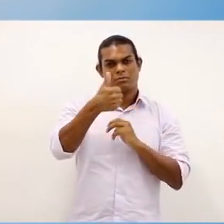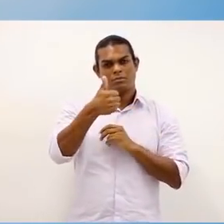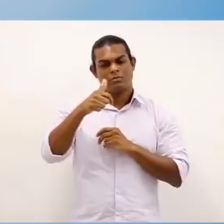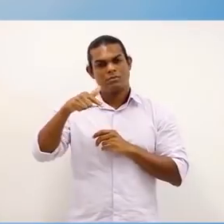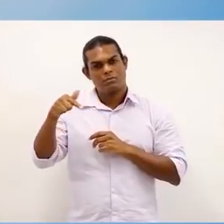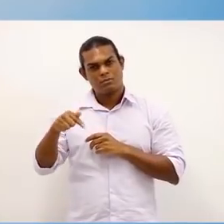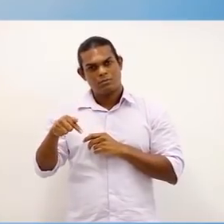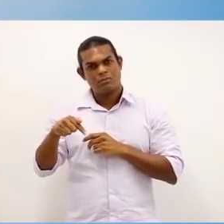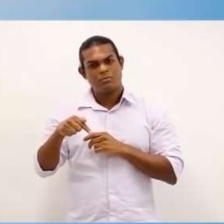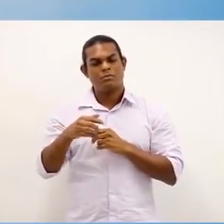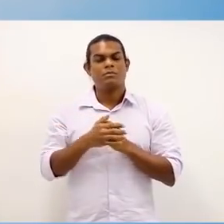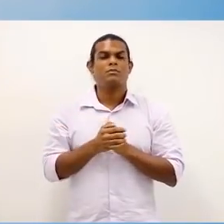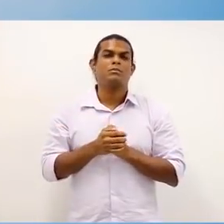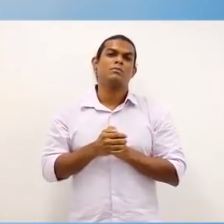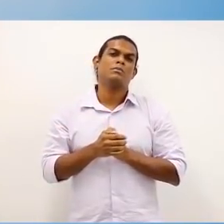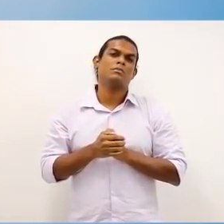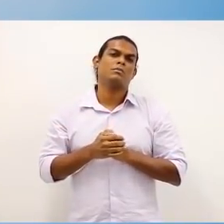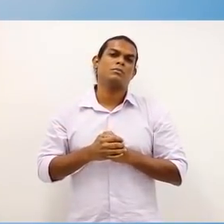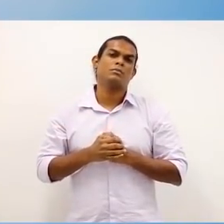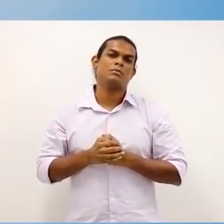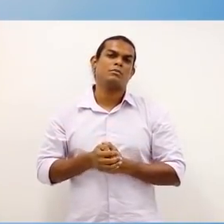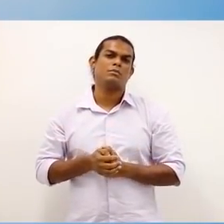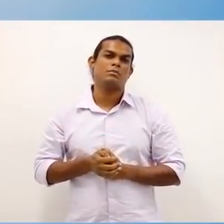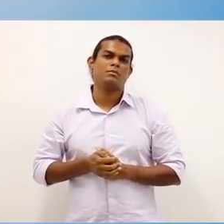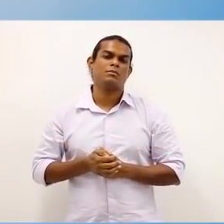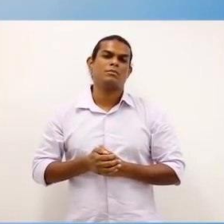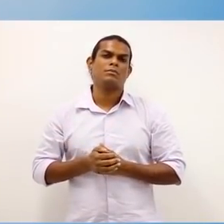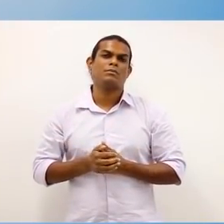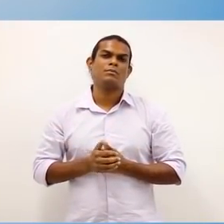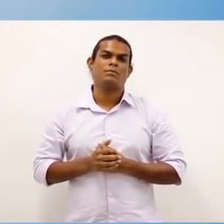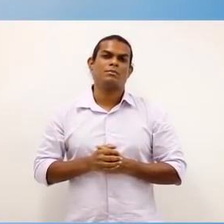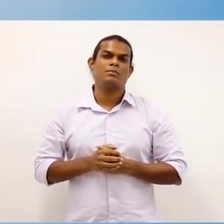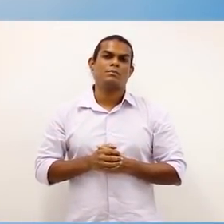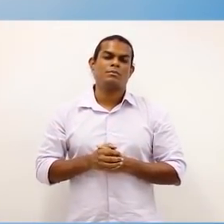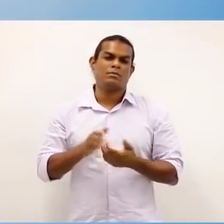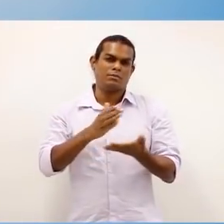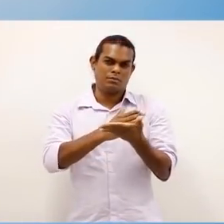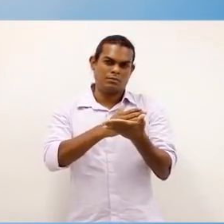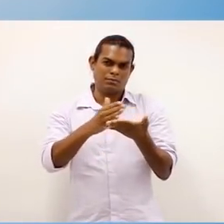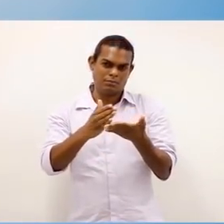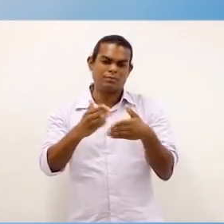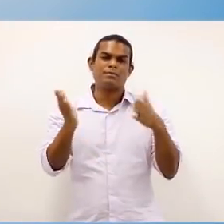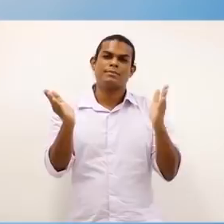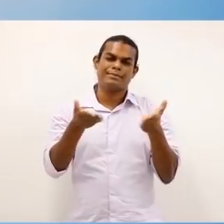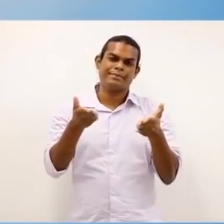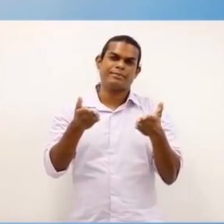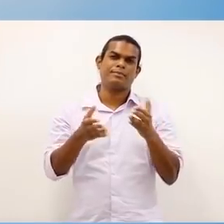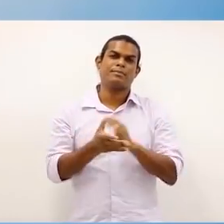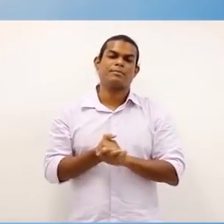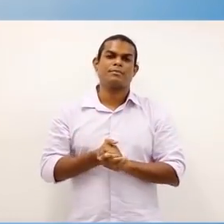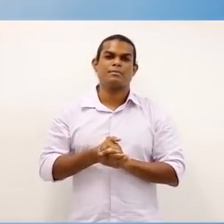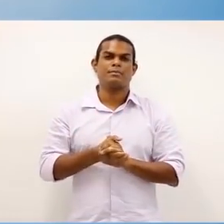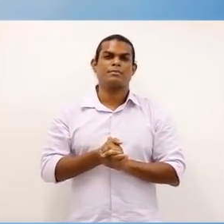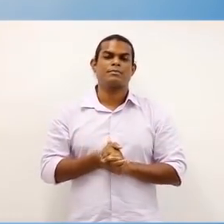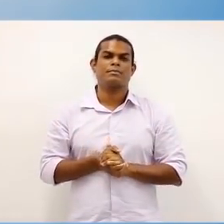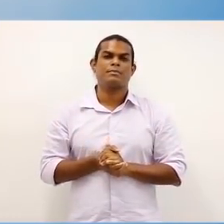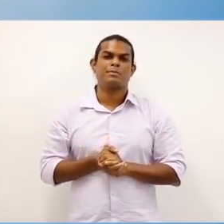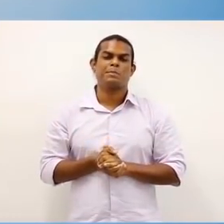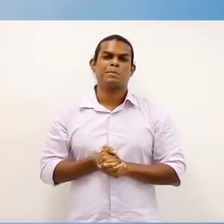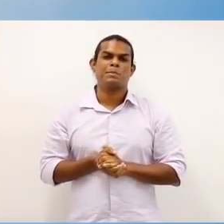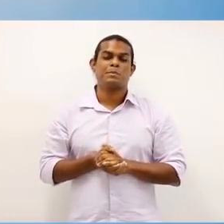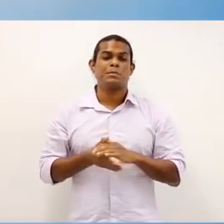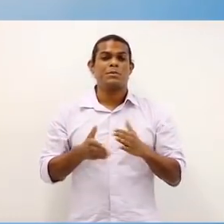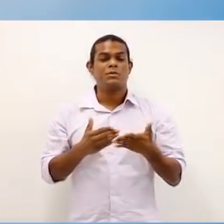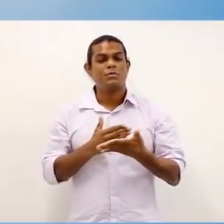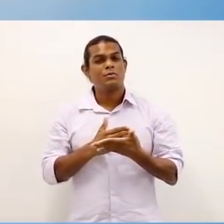NR17, que é a NR que trata das ergonomias, tá bom? Então vamos começar agora com a nossa primeira competência. Nós vamos